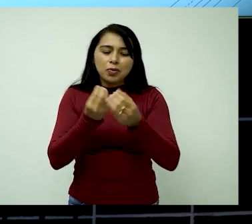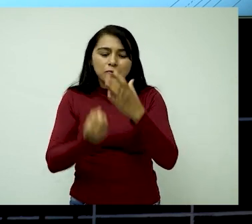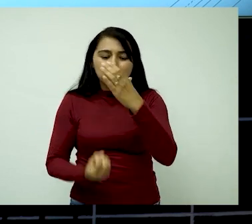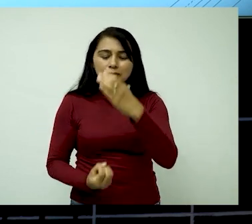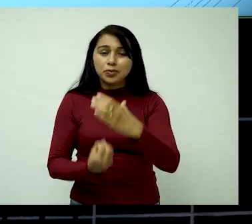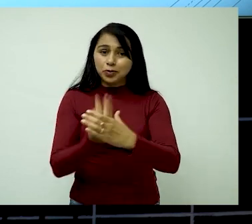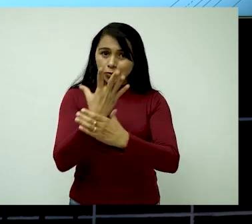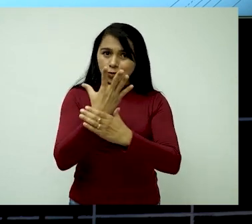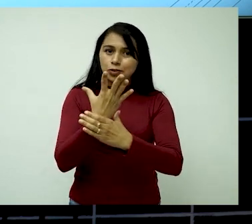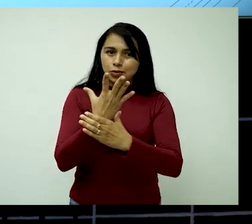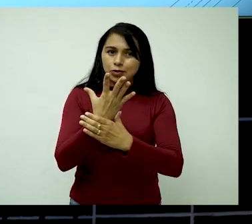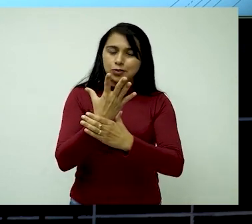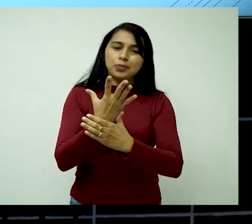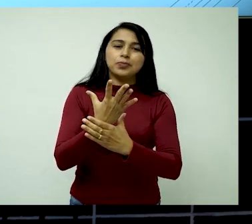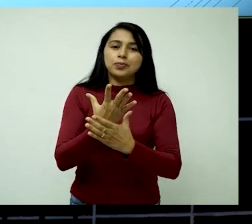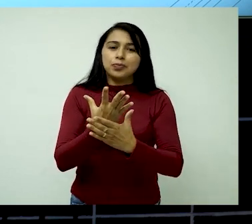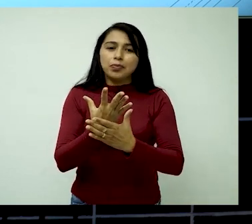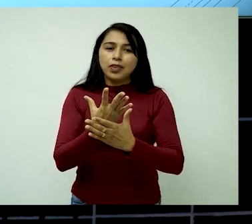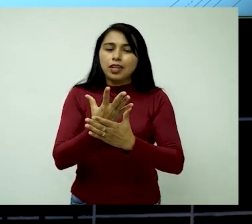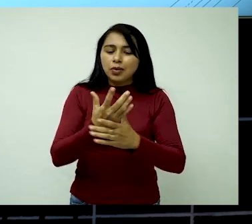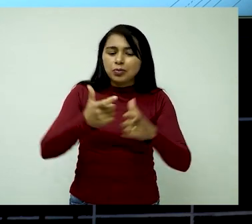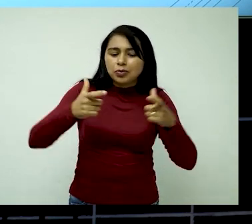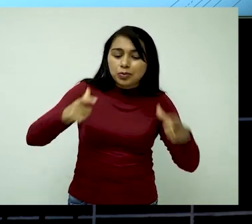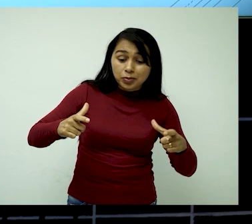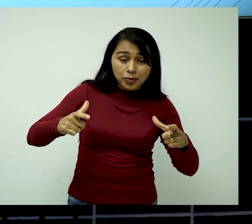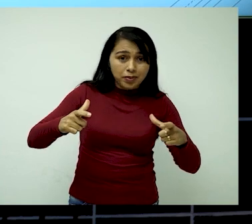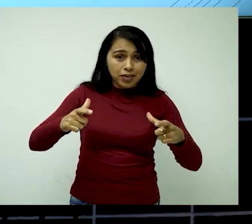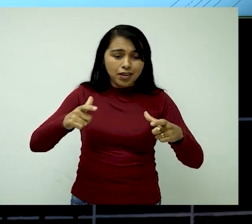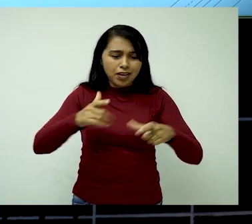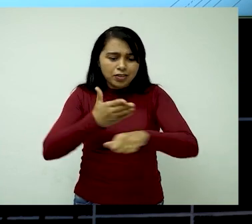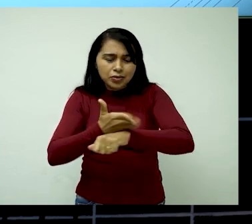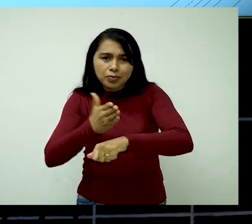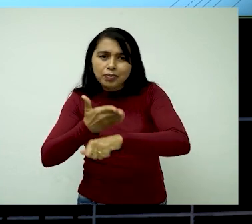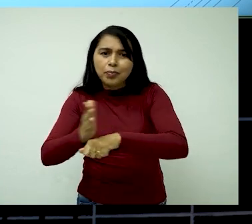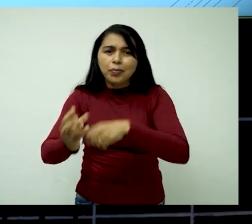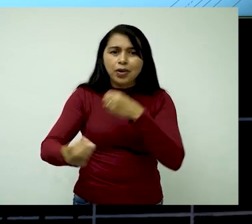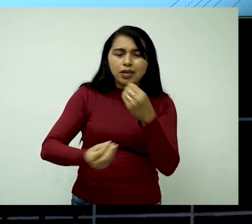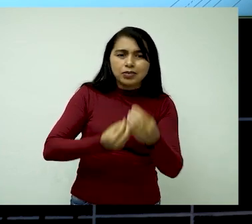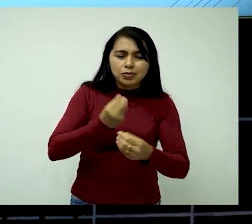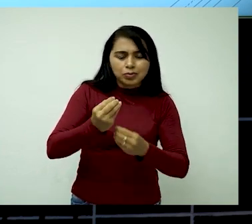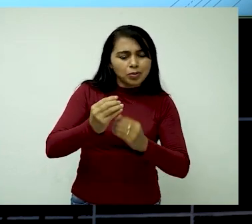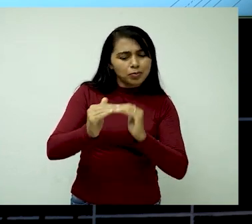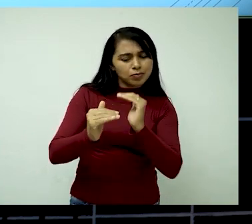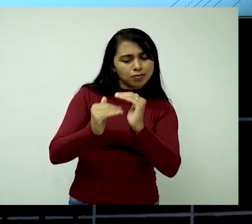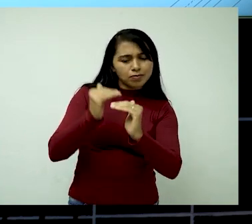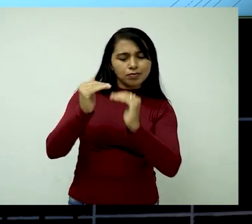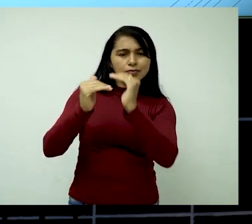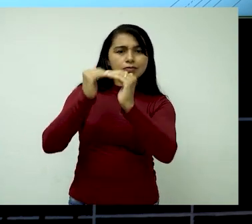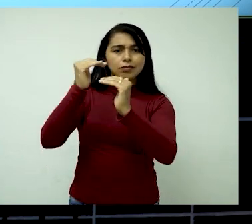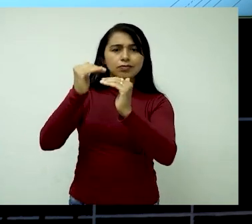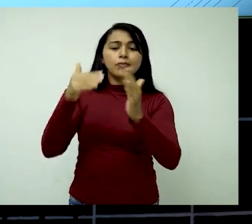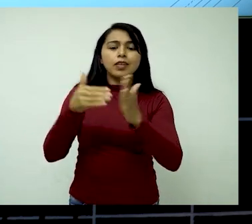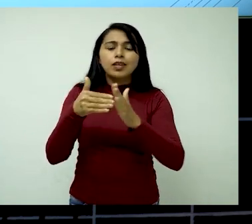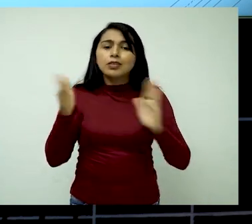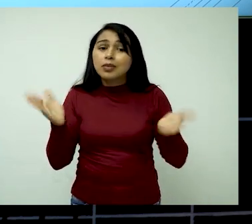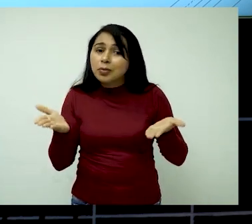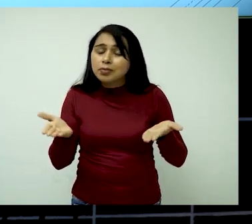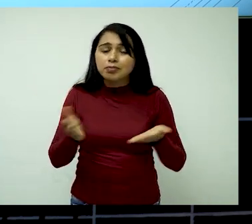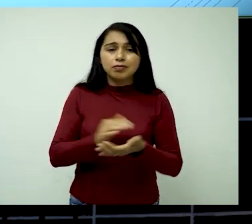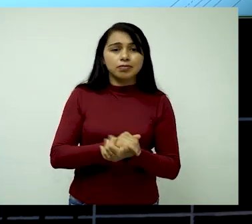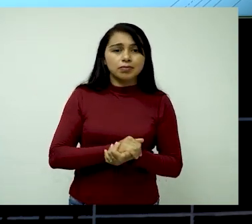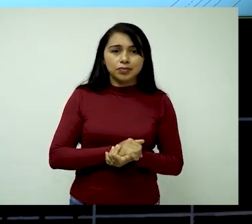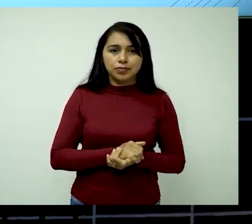que esses passos eles foram surgindo, se aperfeiçoando até chegar aos dias